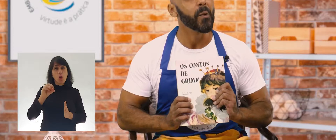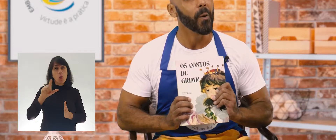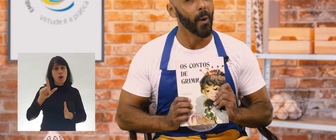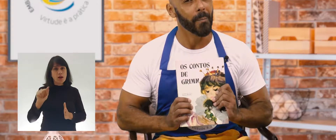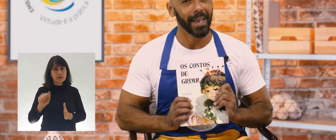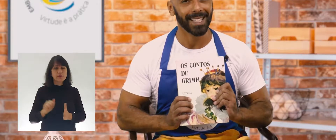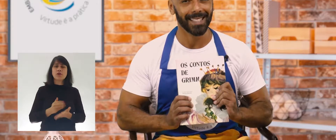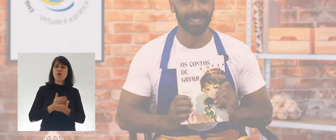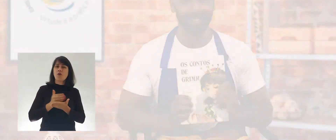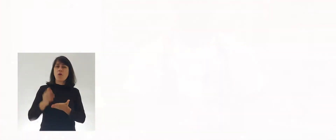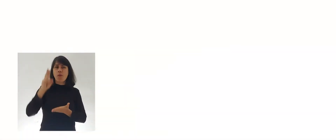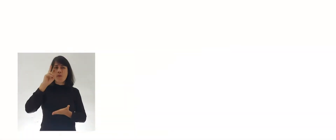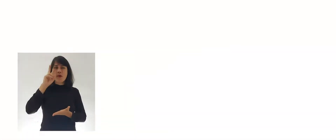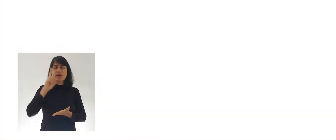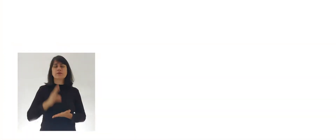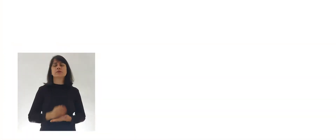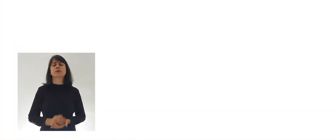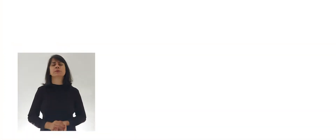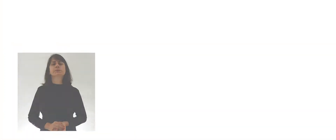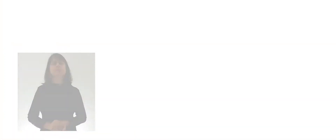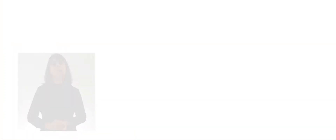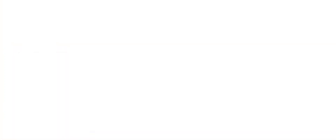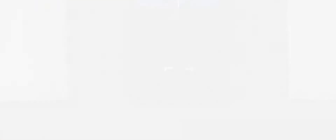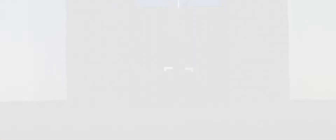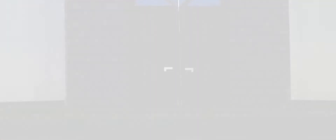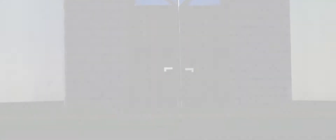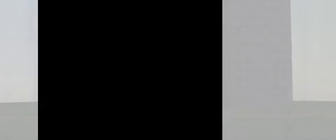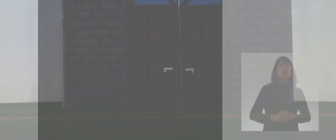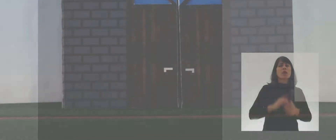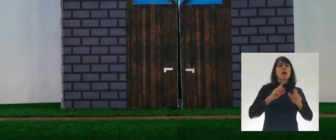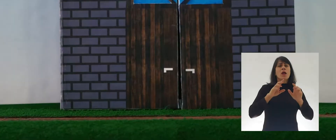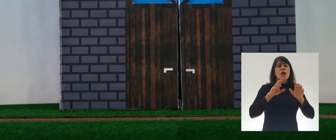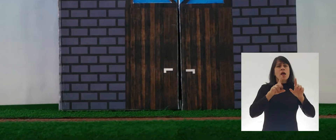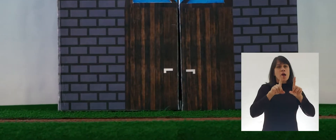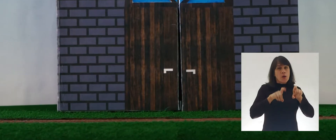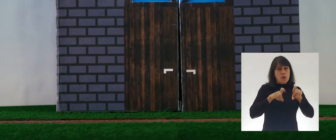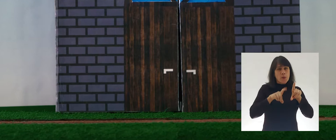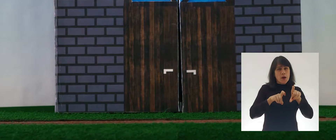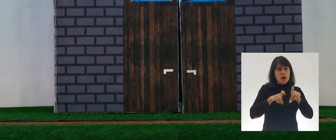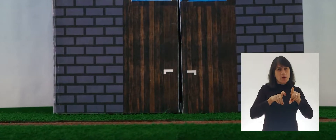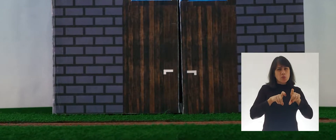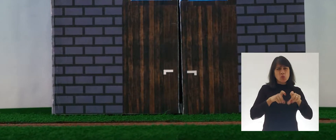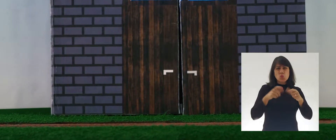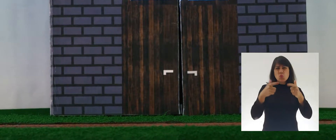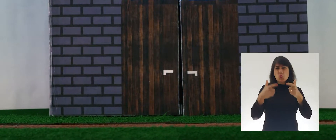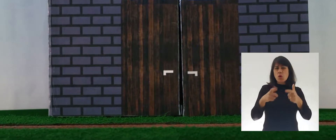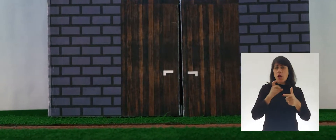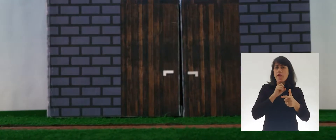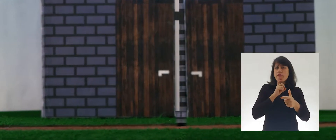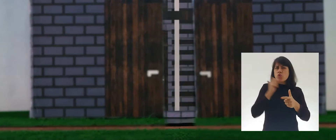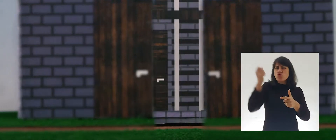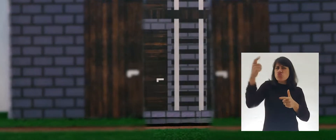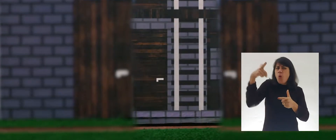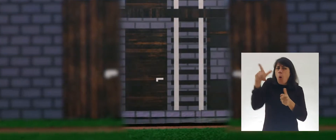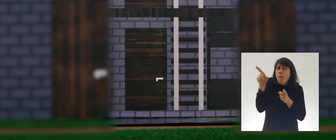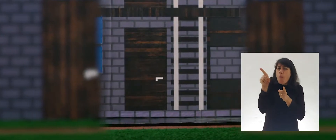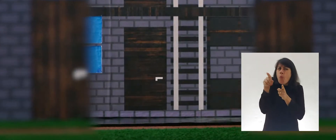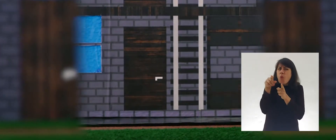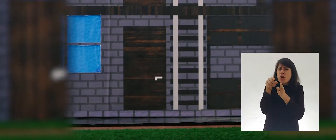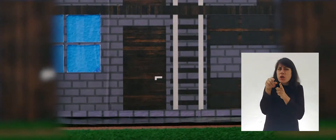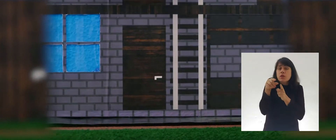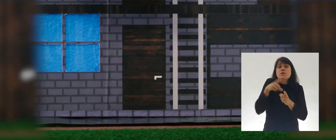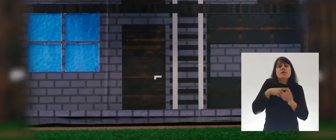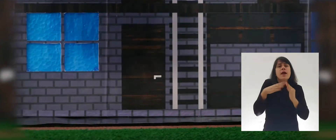história começa assim. Num campo, em um lugar frio e pouco ensolarado, havia